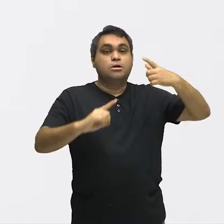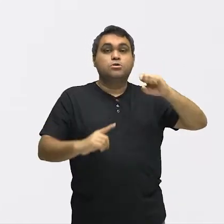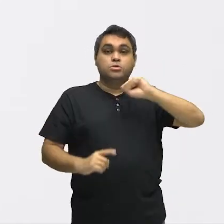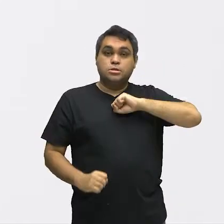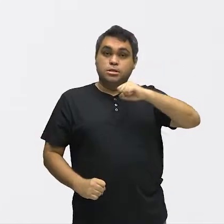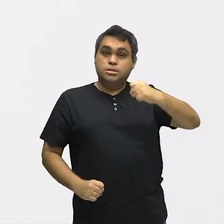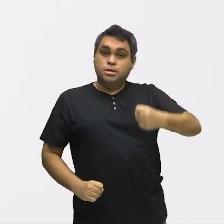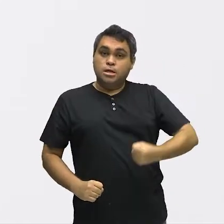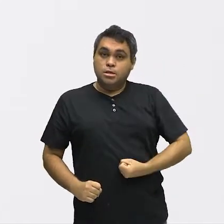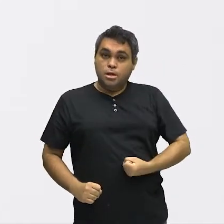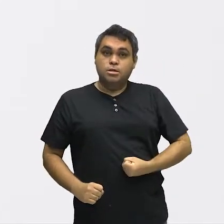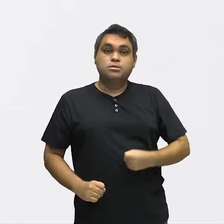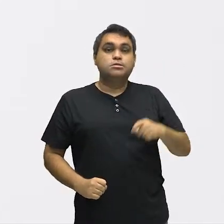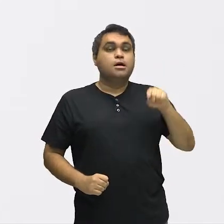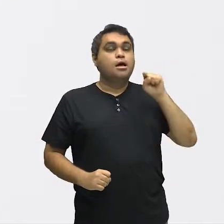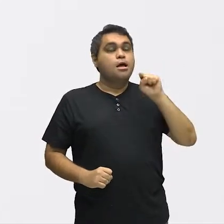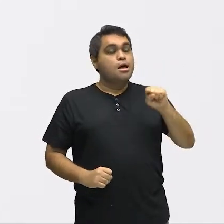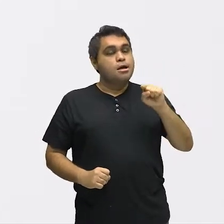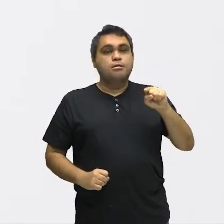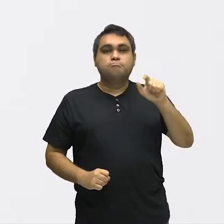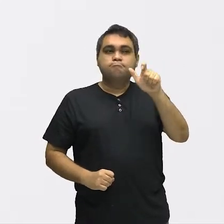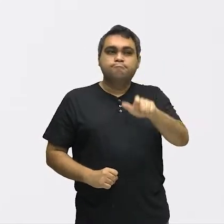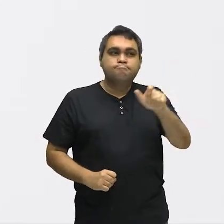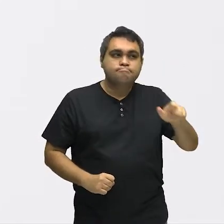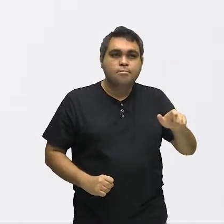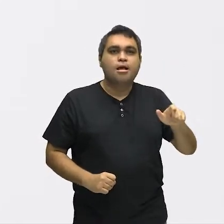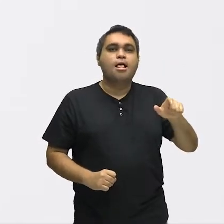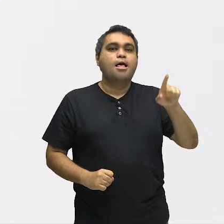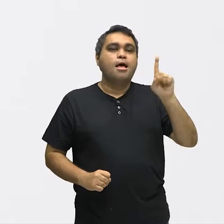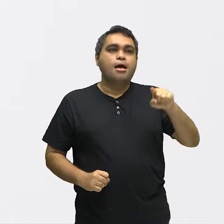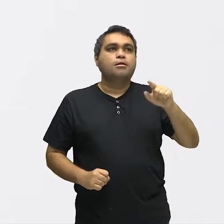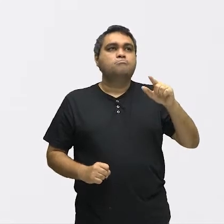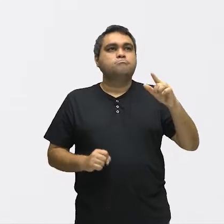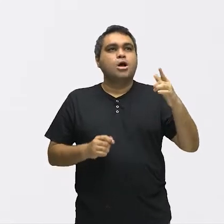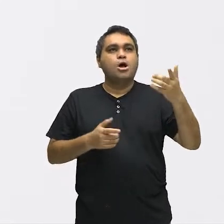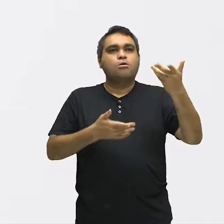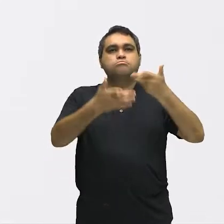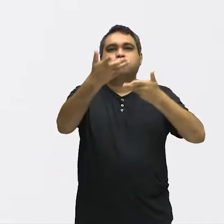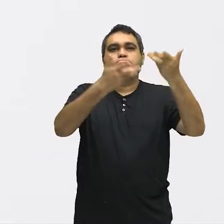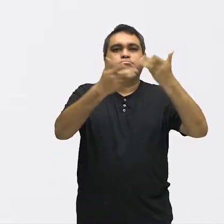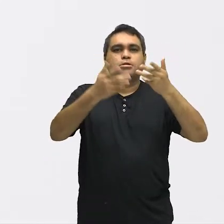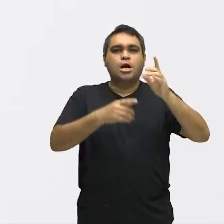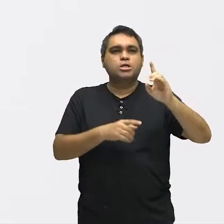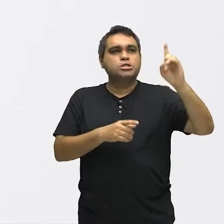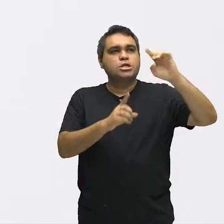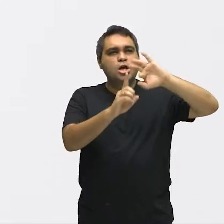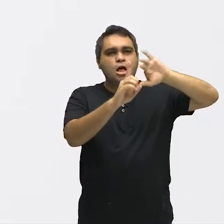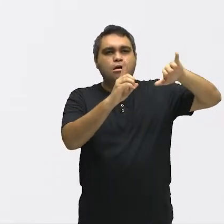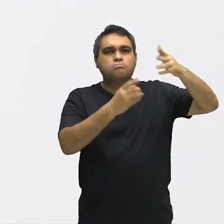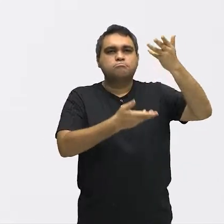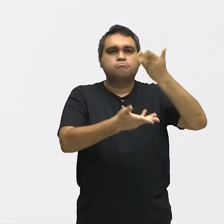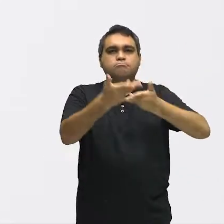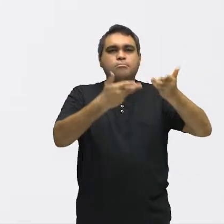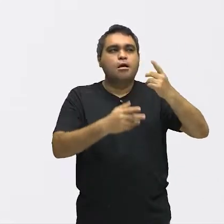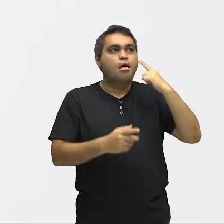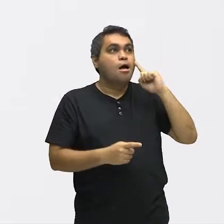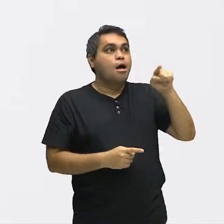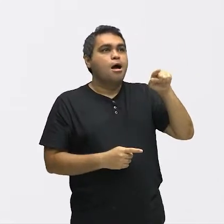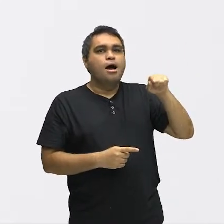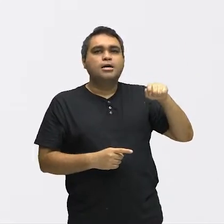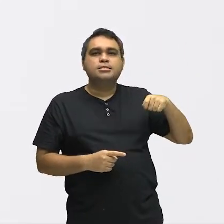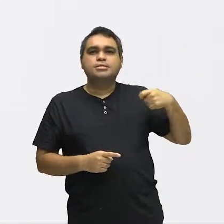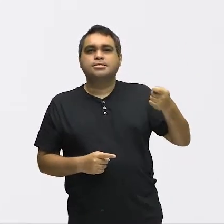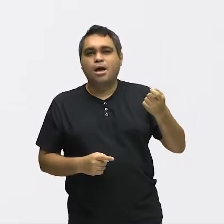considerados os telefones, os elos entre os deuses e a população. Então, eles tinham muito poder nessa época, por isso que eles estão